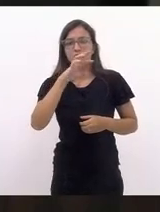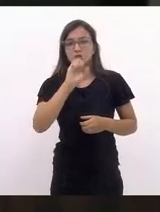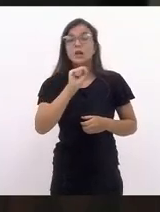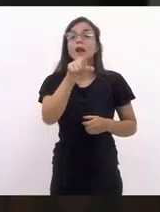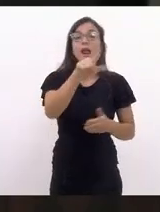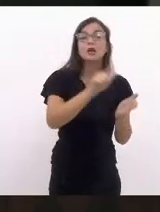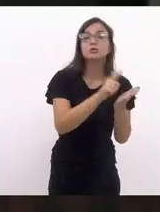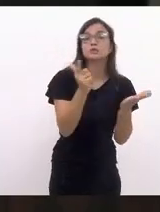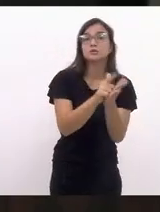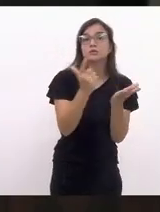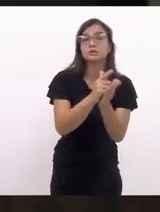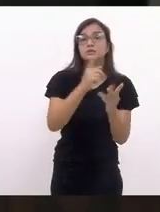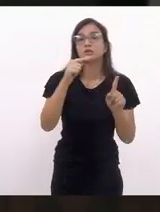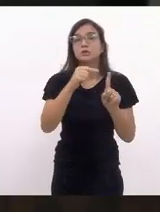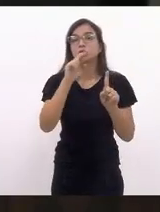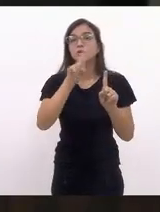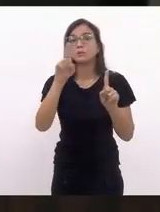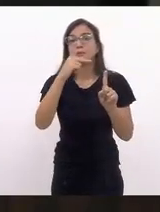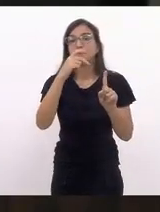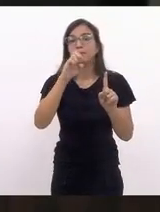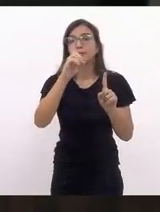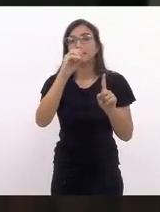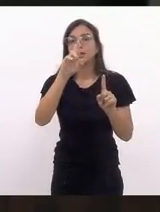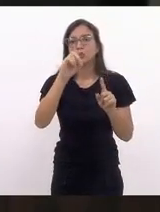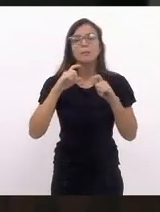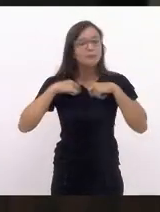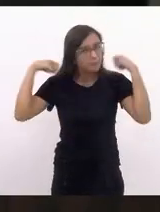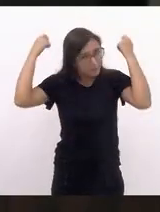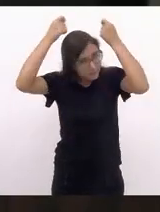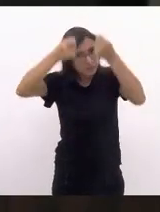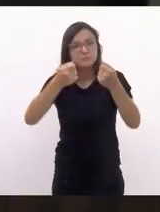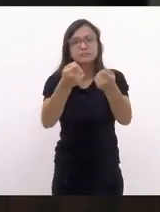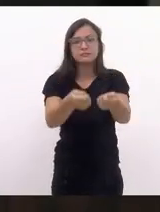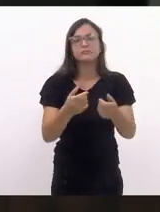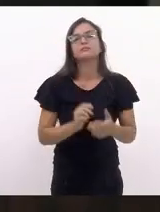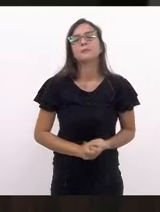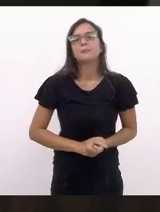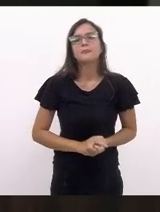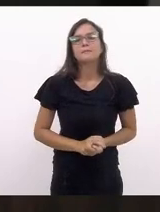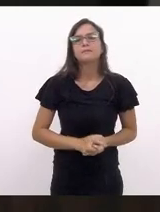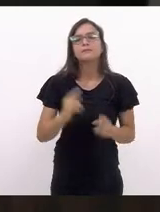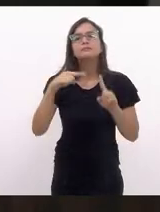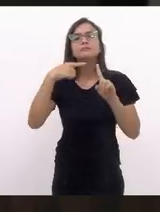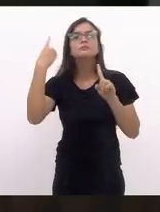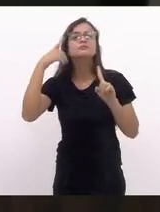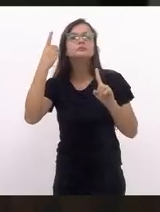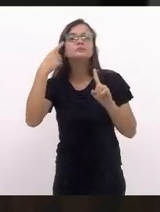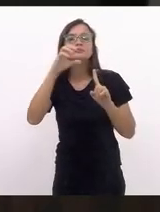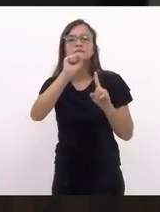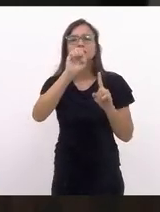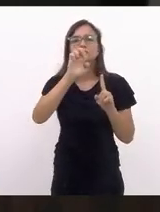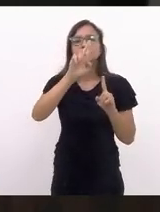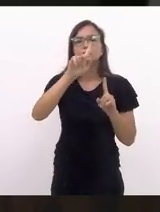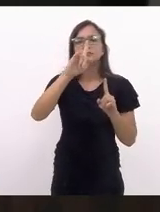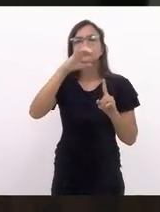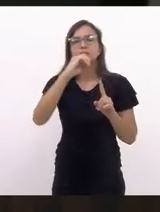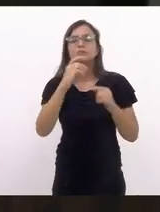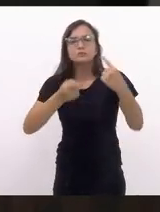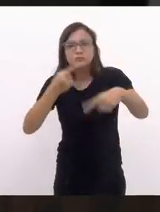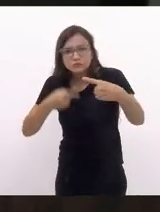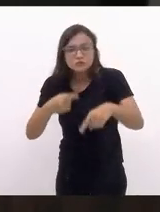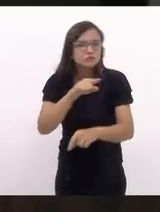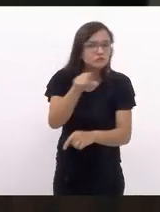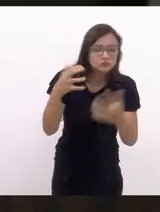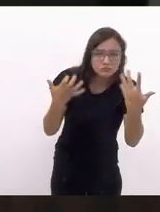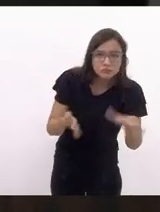da comissão de normas internas e proposições externas favorável à toa estado Sérgio Fernandes em excursão 90 que Queira discutir sem